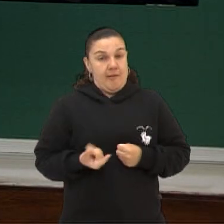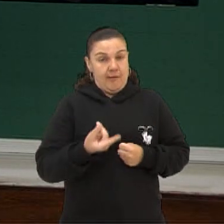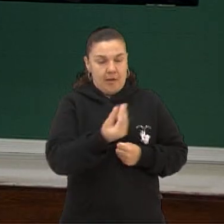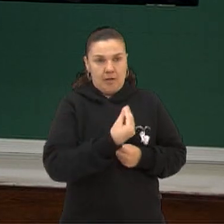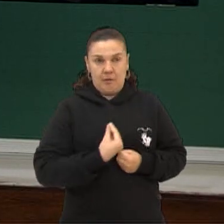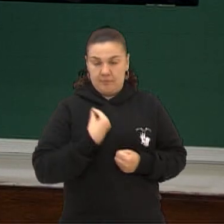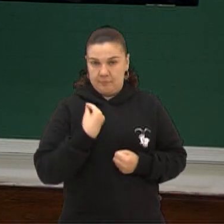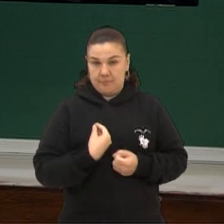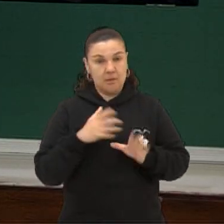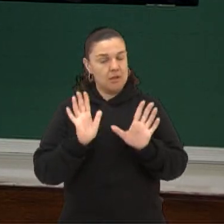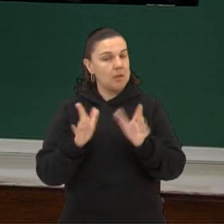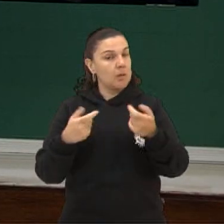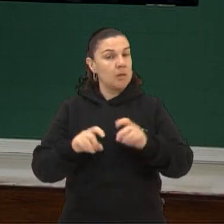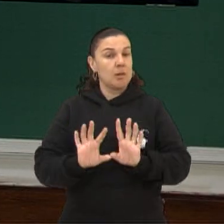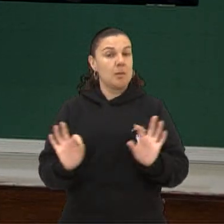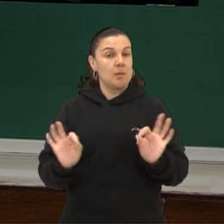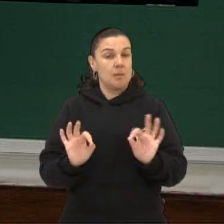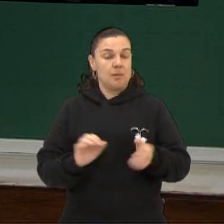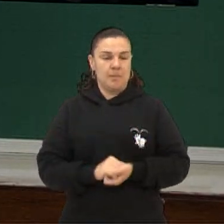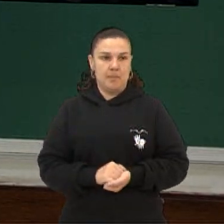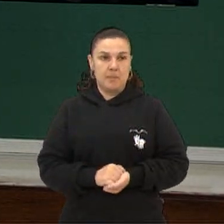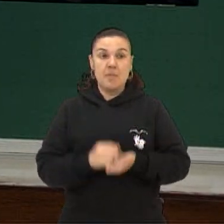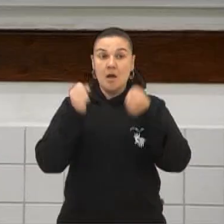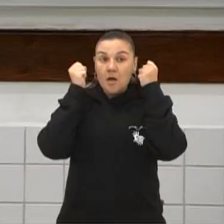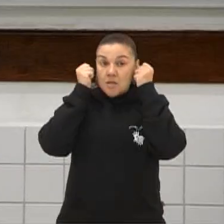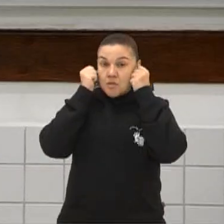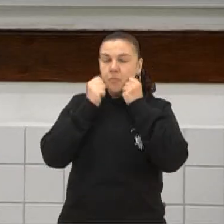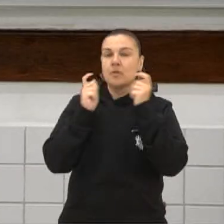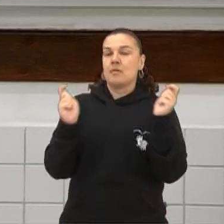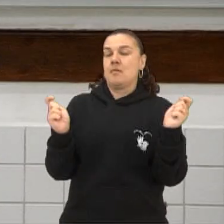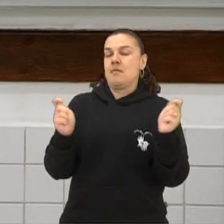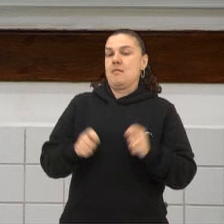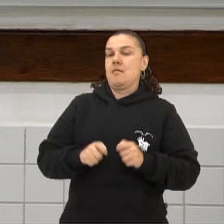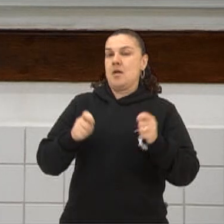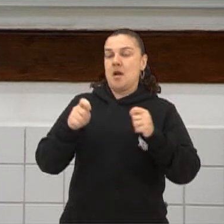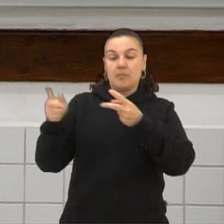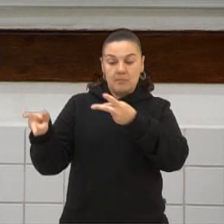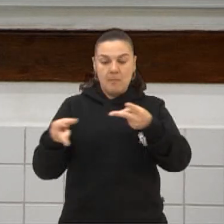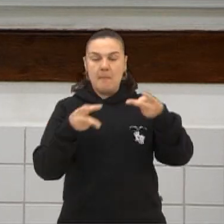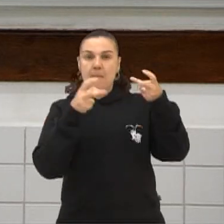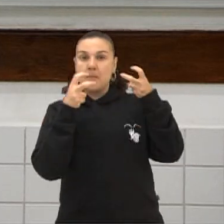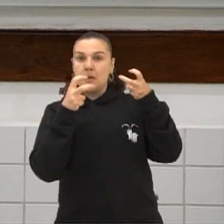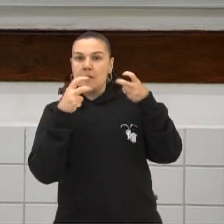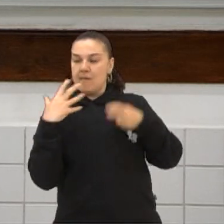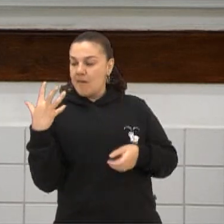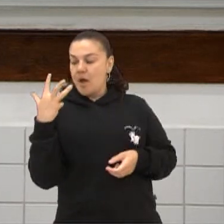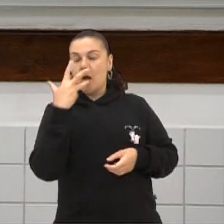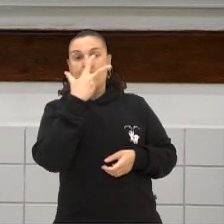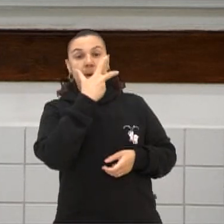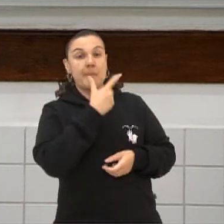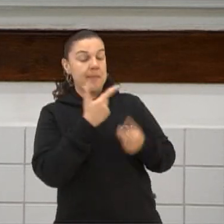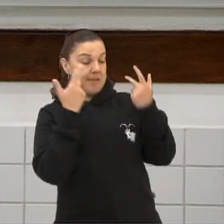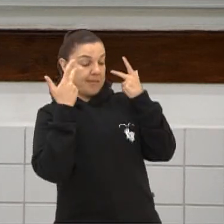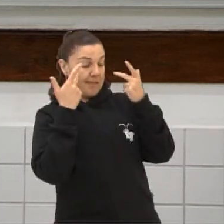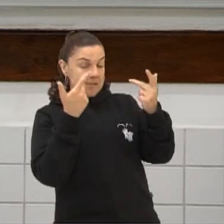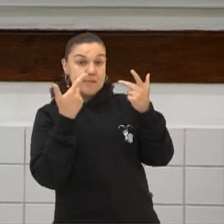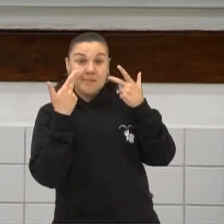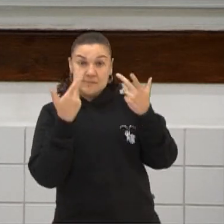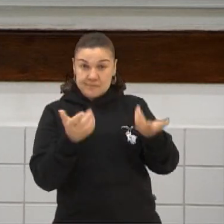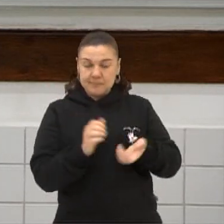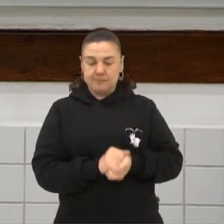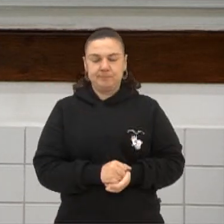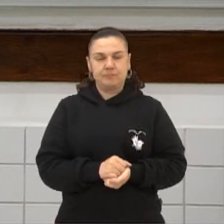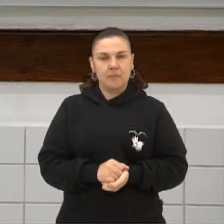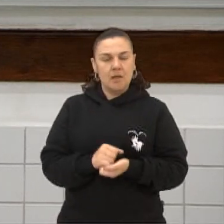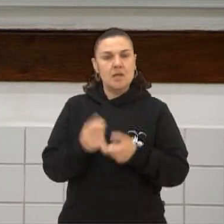todos os momentos da nossa vida. Para Schopenhauer existe a possibilidade de perceber a beleza da natureza também. Quando eu percebo